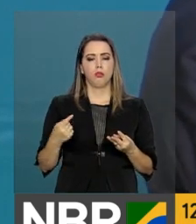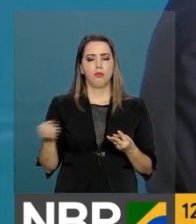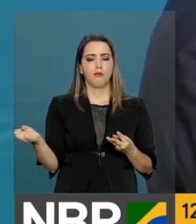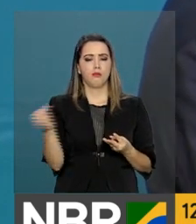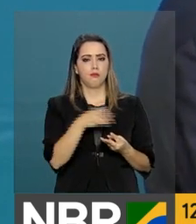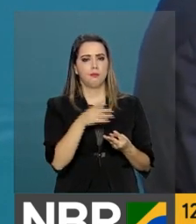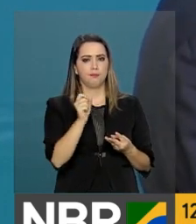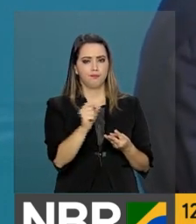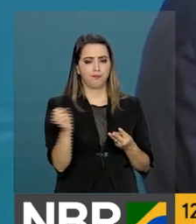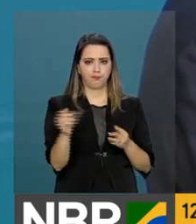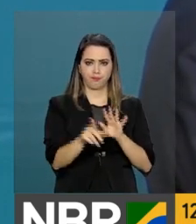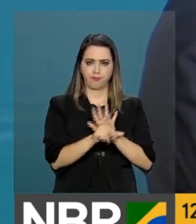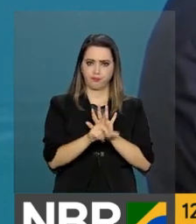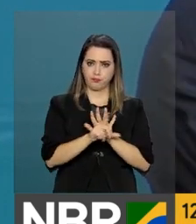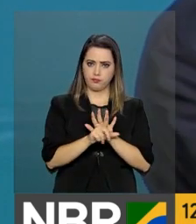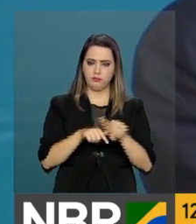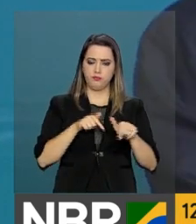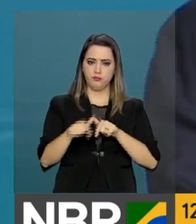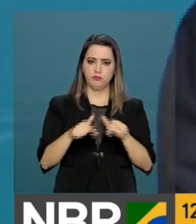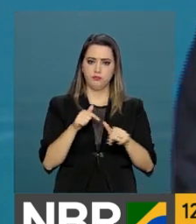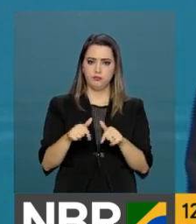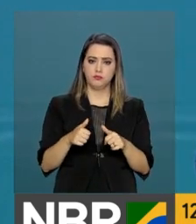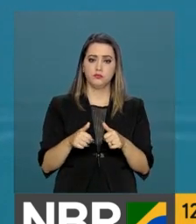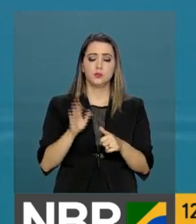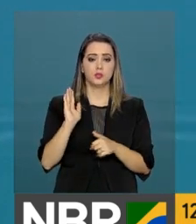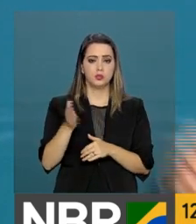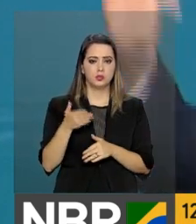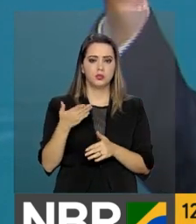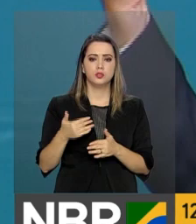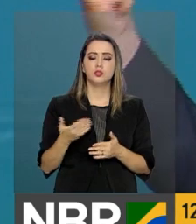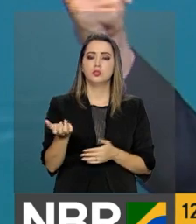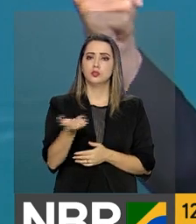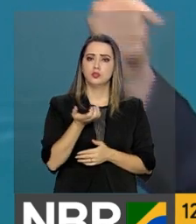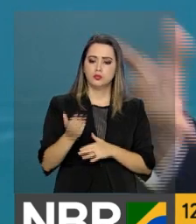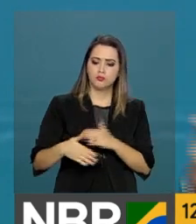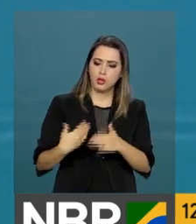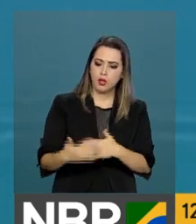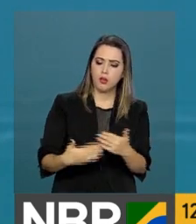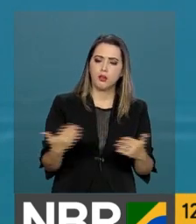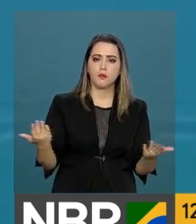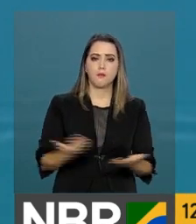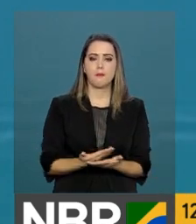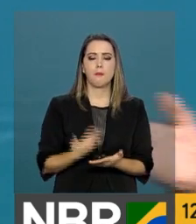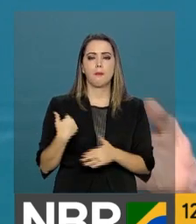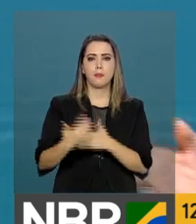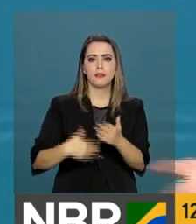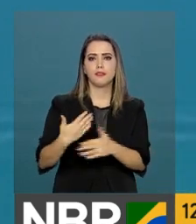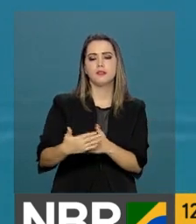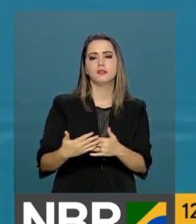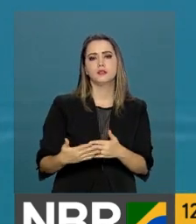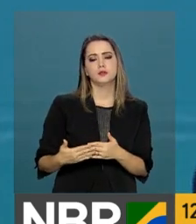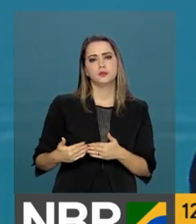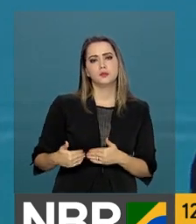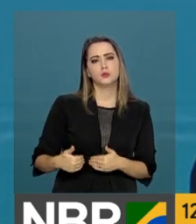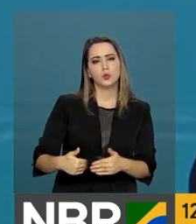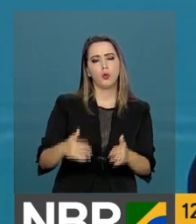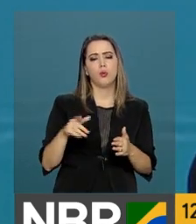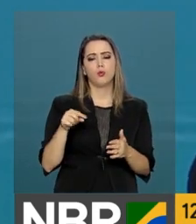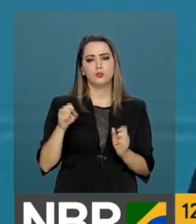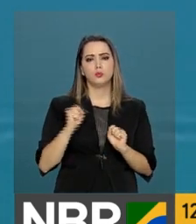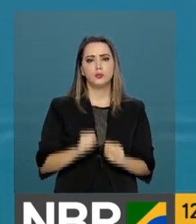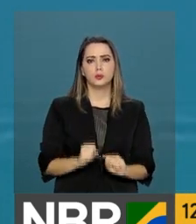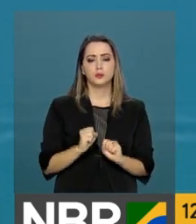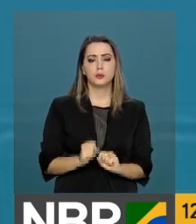modernização trabalhista que é ansiada, pleiteada há muito tempo e que só agora, nesses últimos tempos, foi levada adiante, que